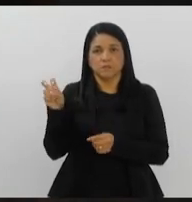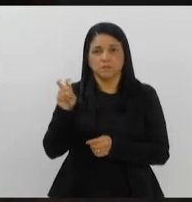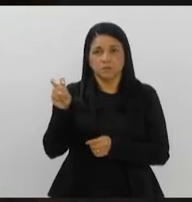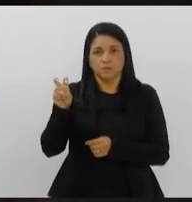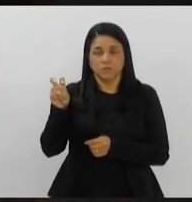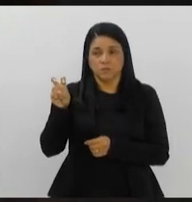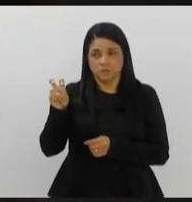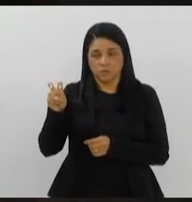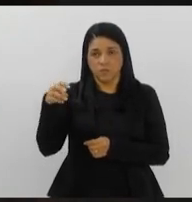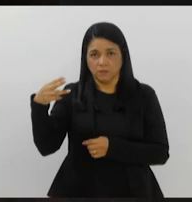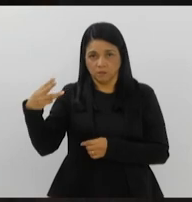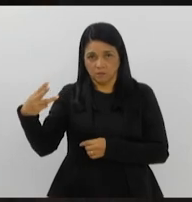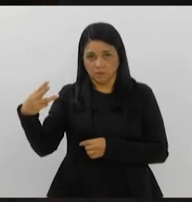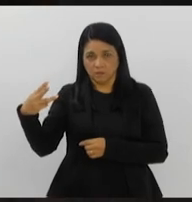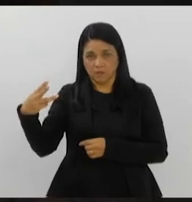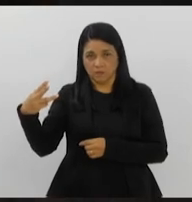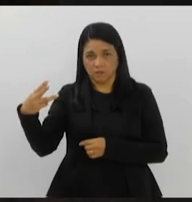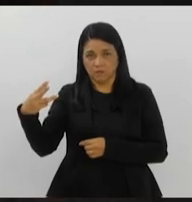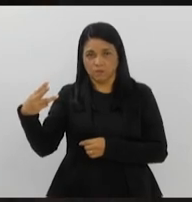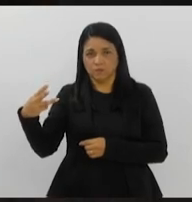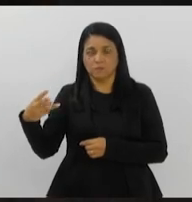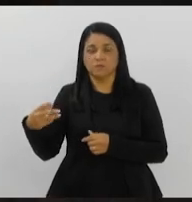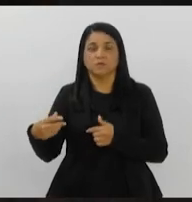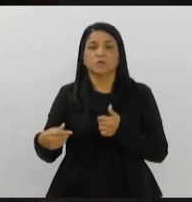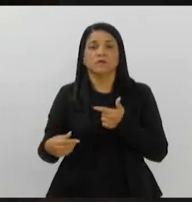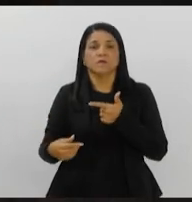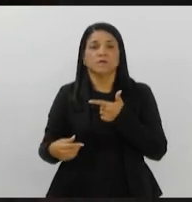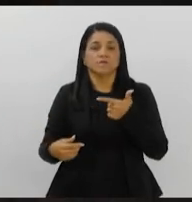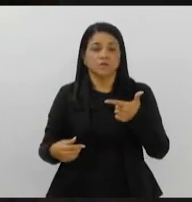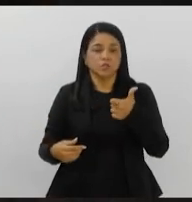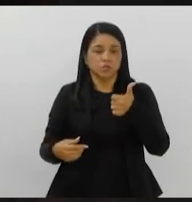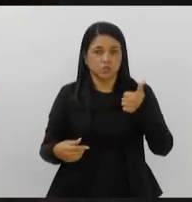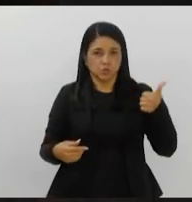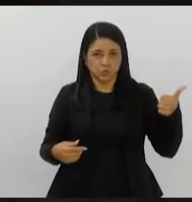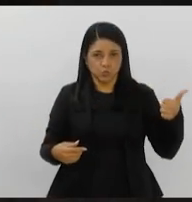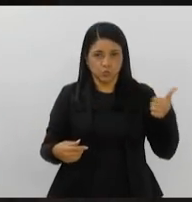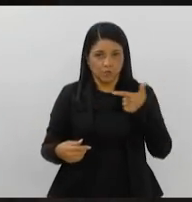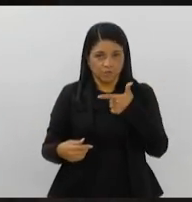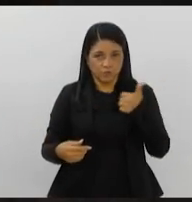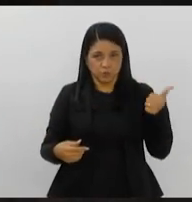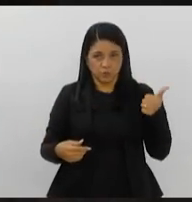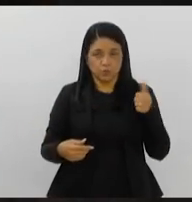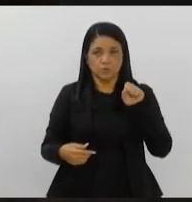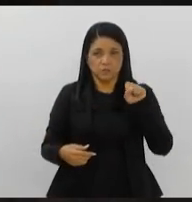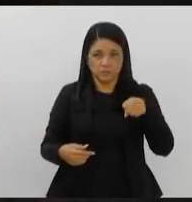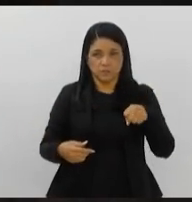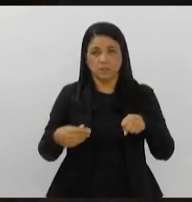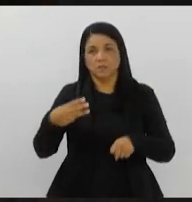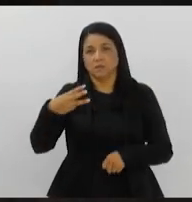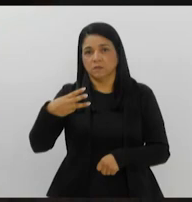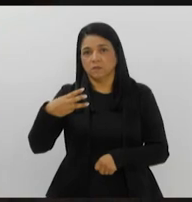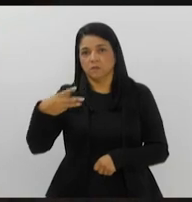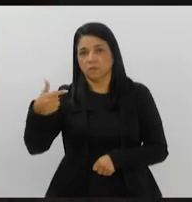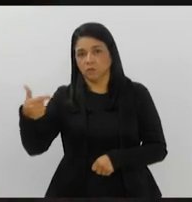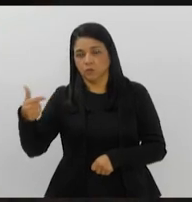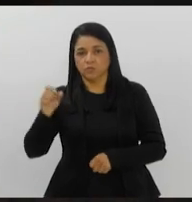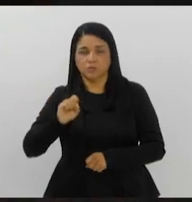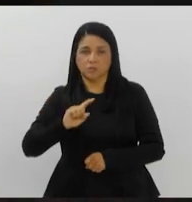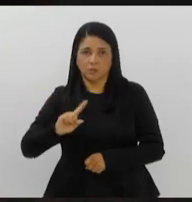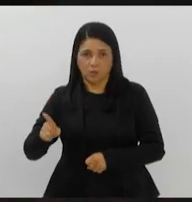53 senhores deputados, 21 sim, 32 não. Os destaques